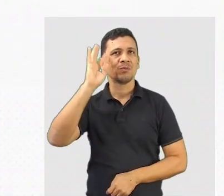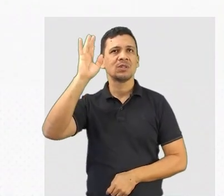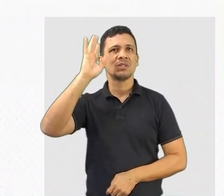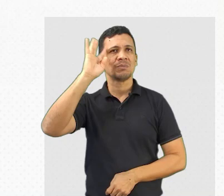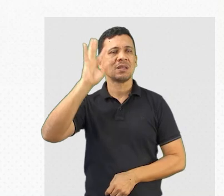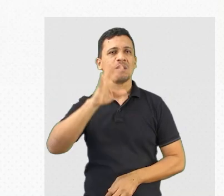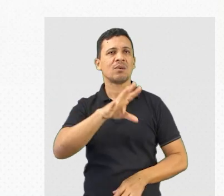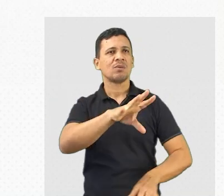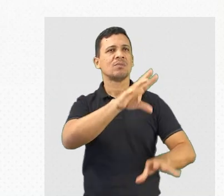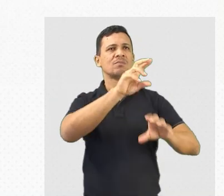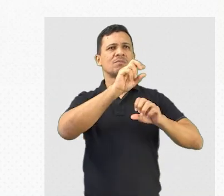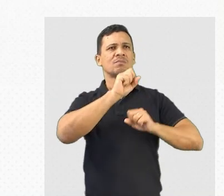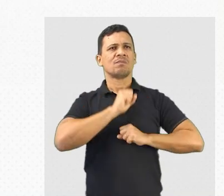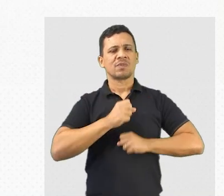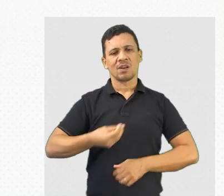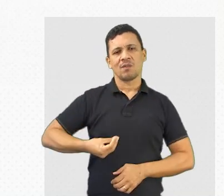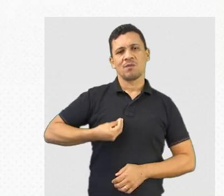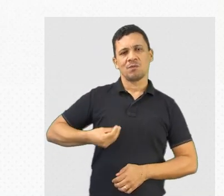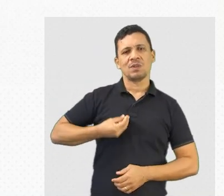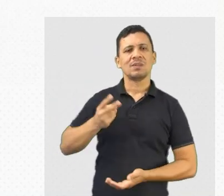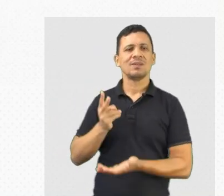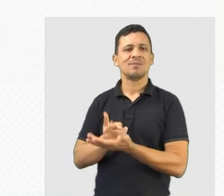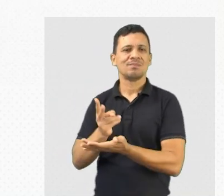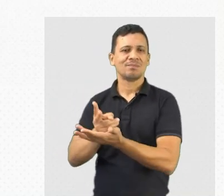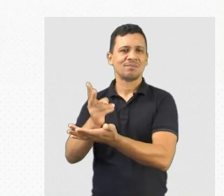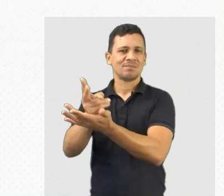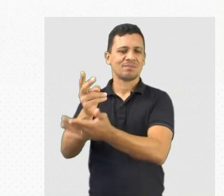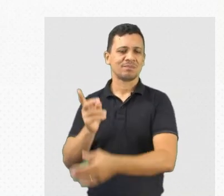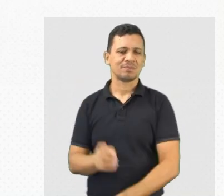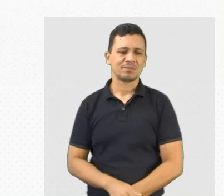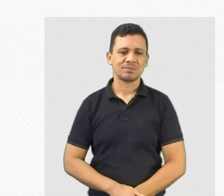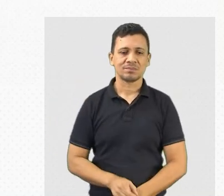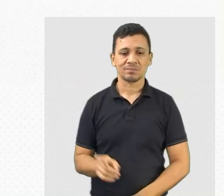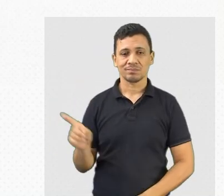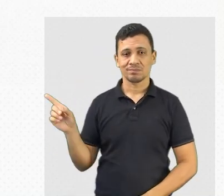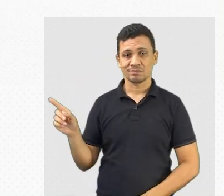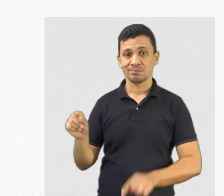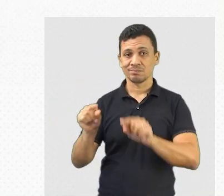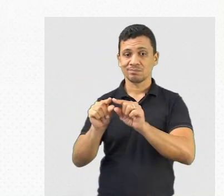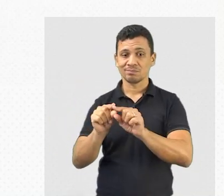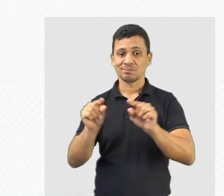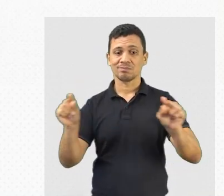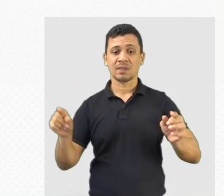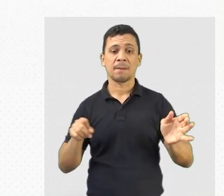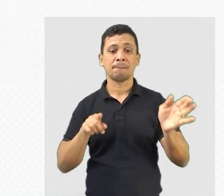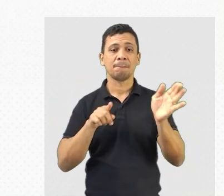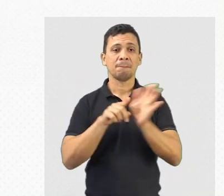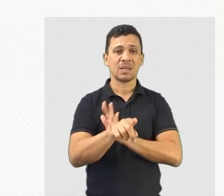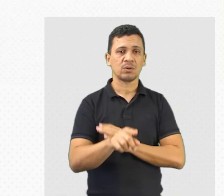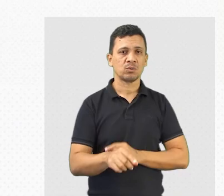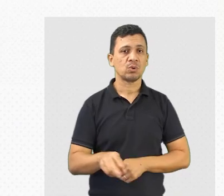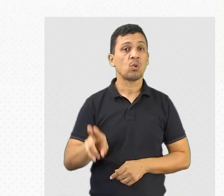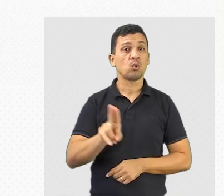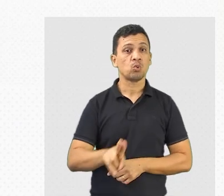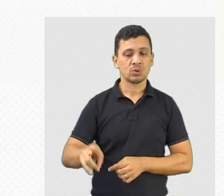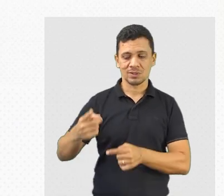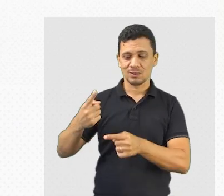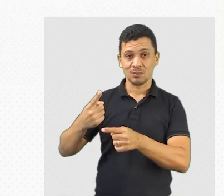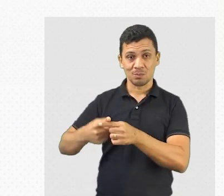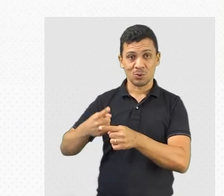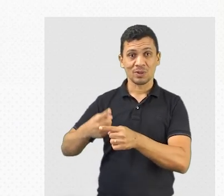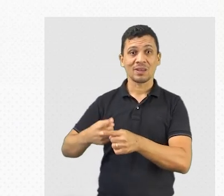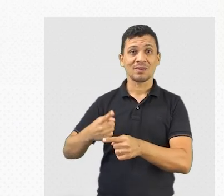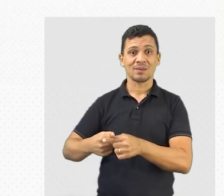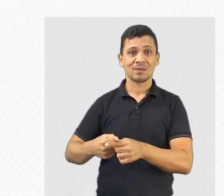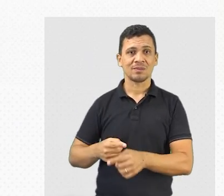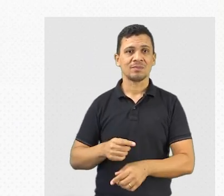para seguir em frente com a sua vida. Outro fragmento, e agora a pergunta já está usando o porquê, querendo